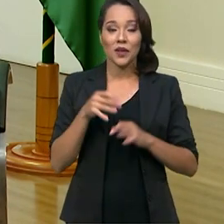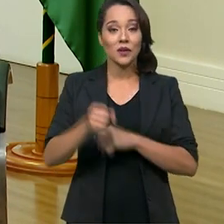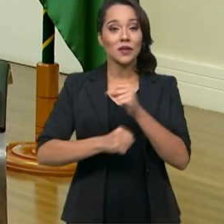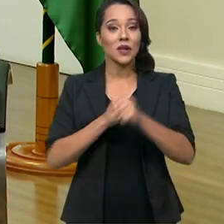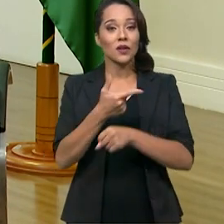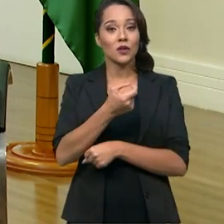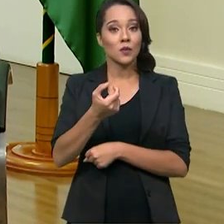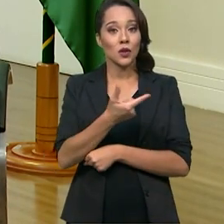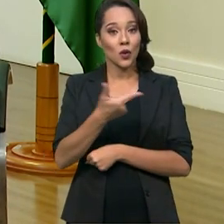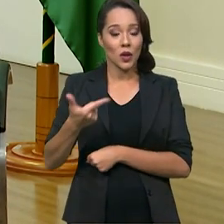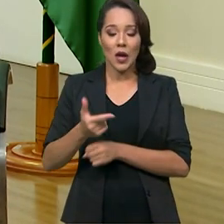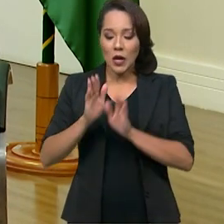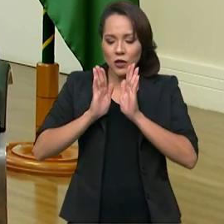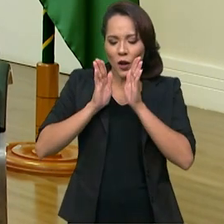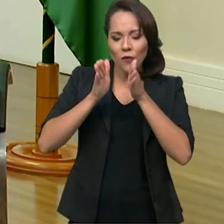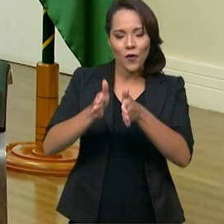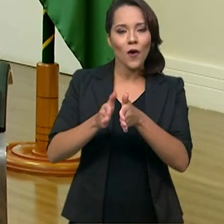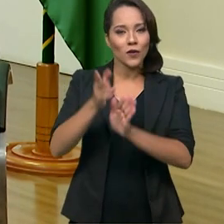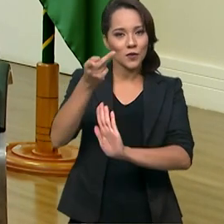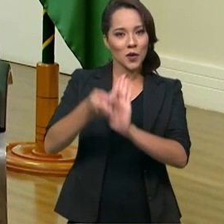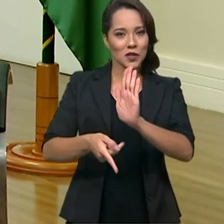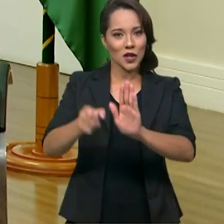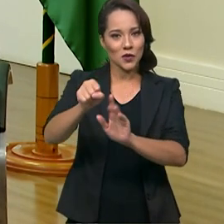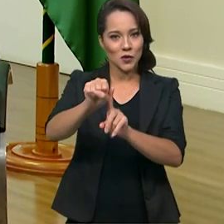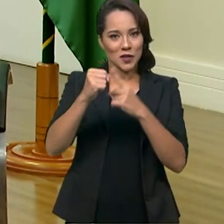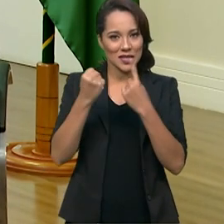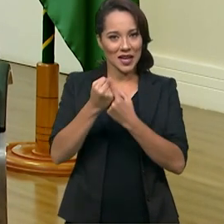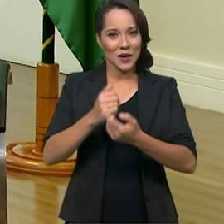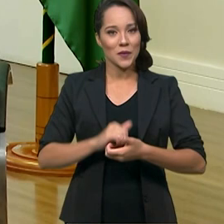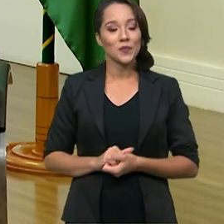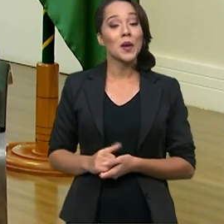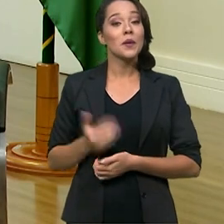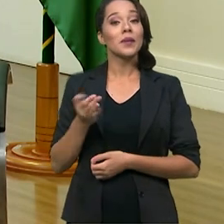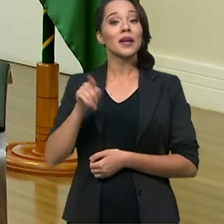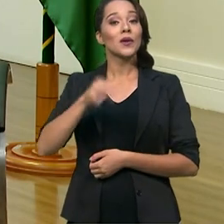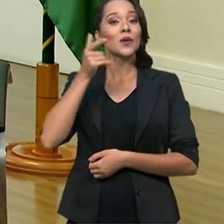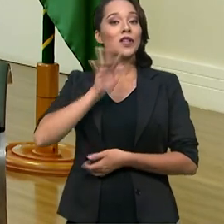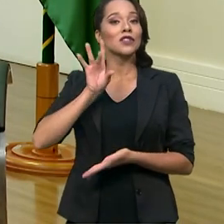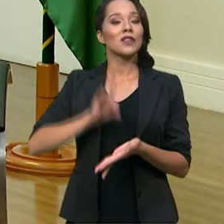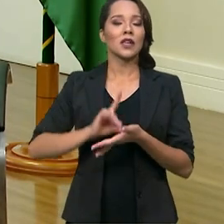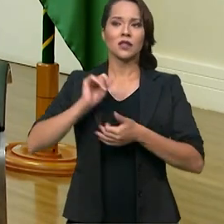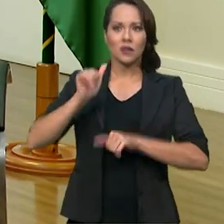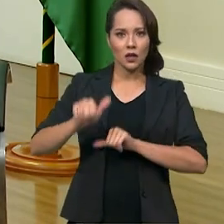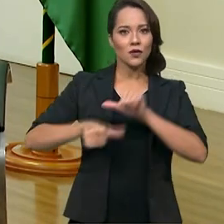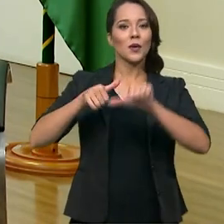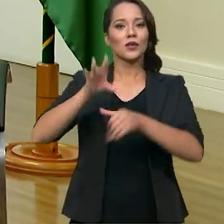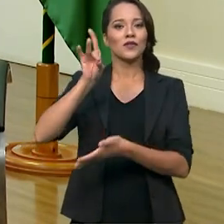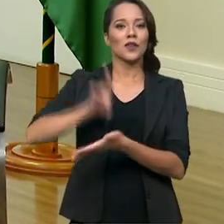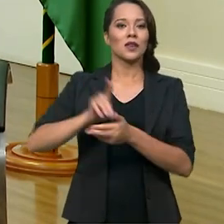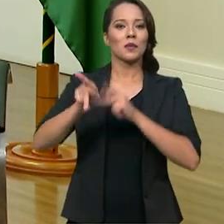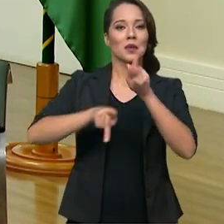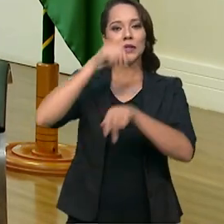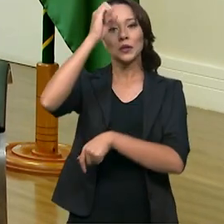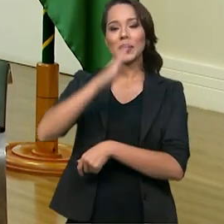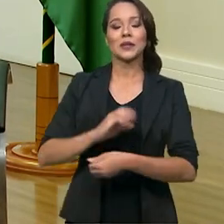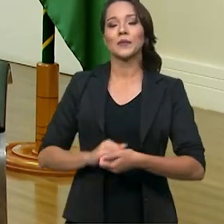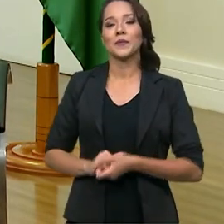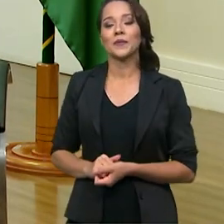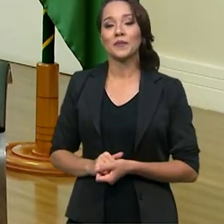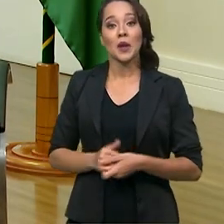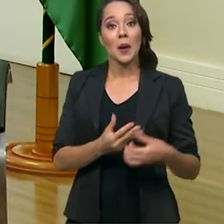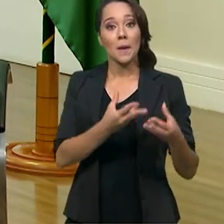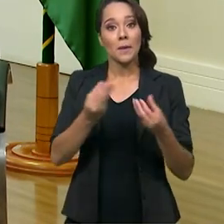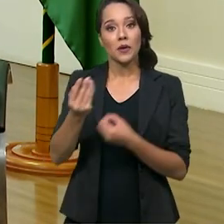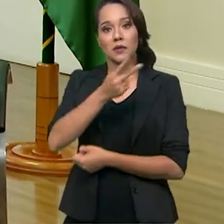dar foco nesse projeto social para que ele seja, de fato, transformador para os brasileiros.